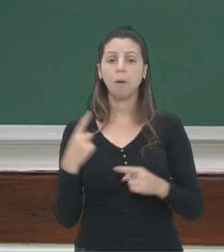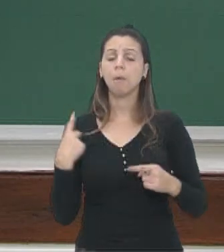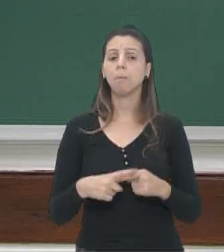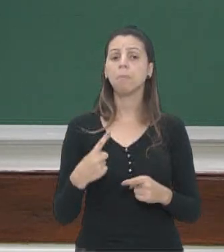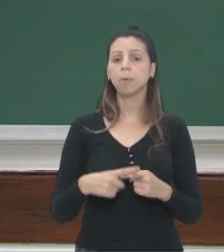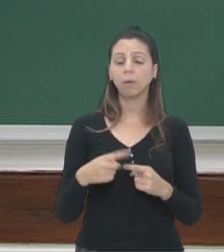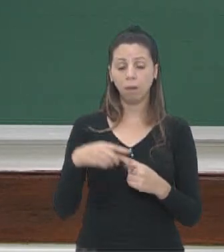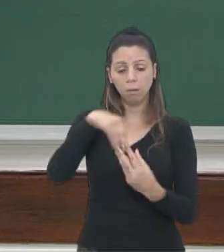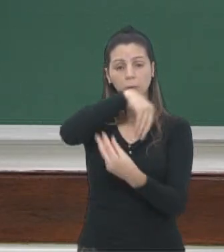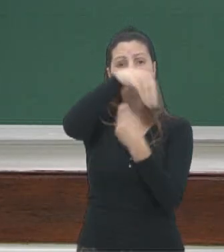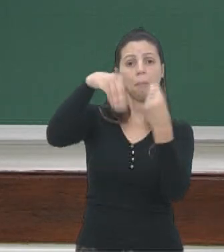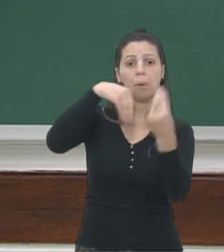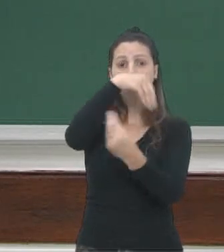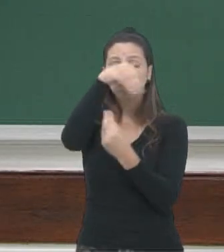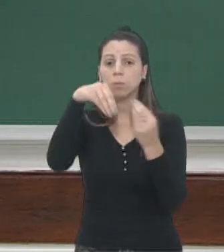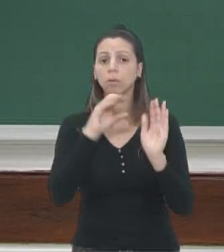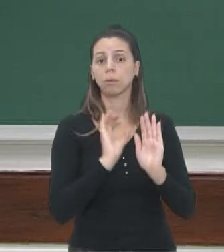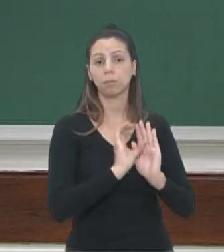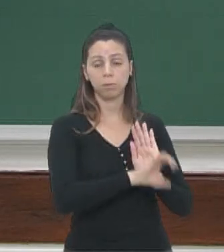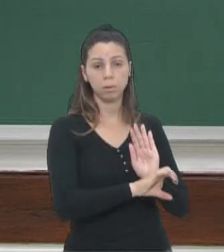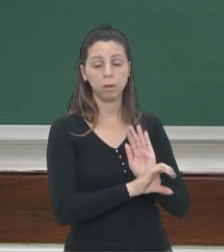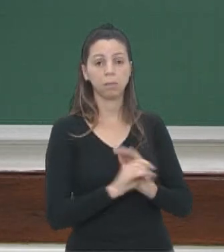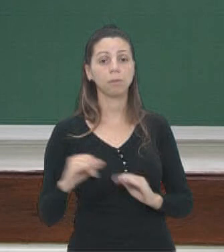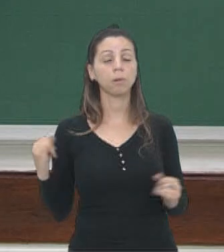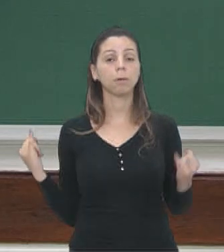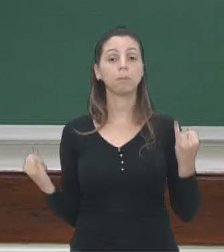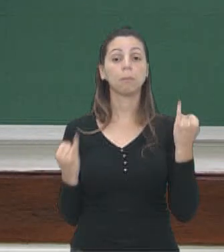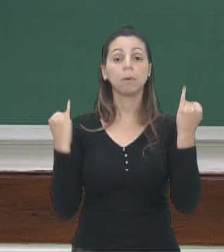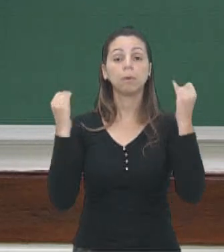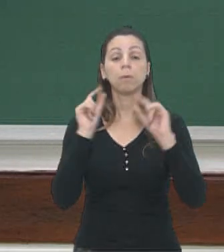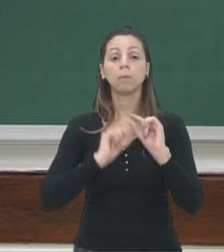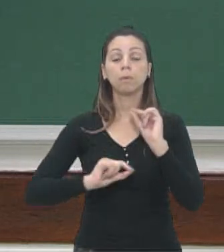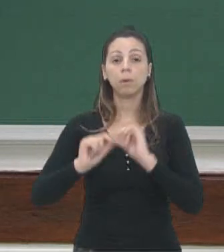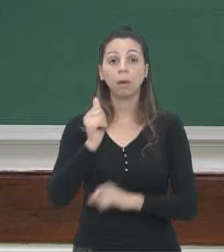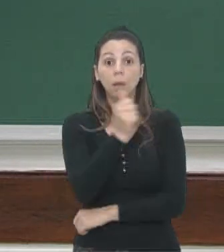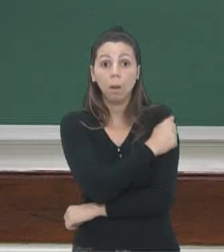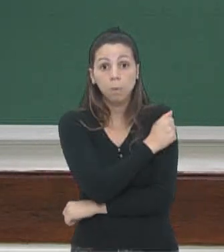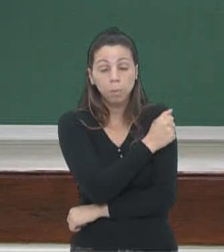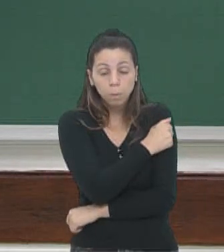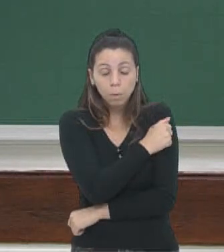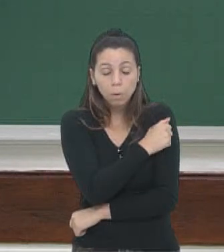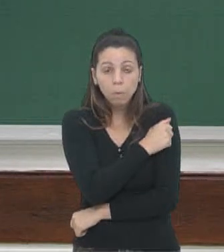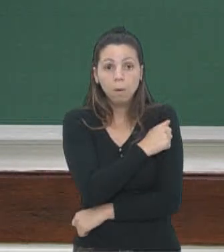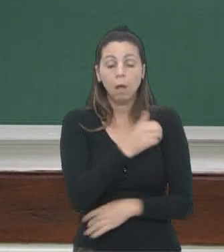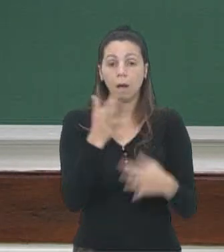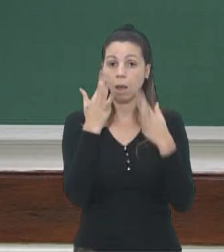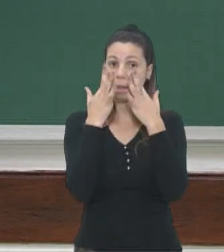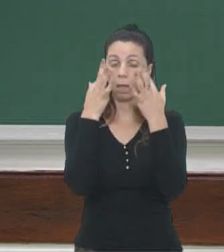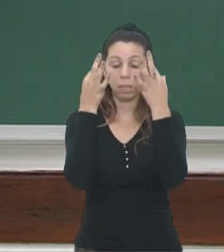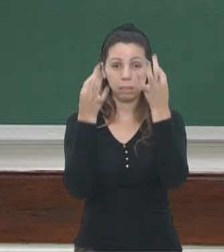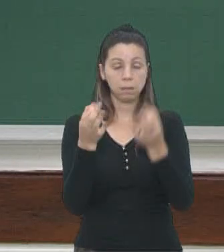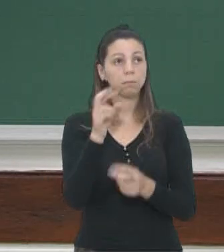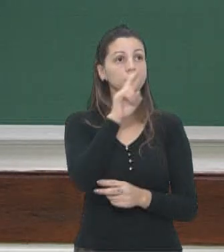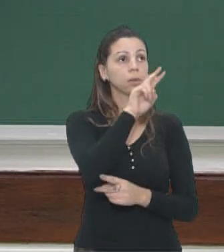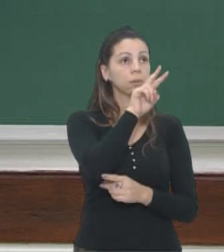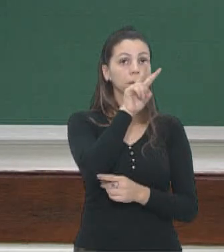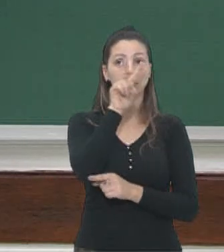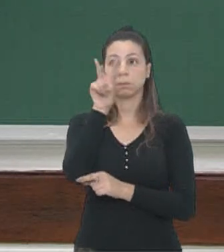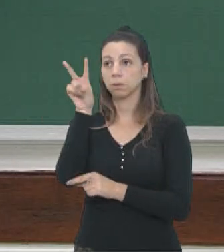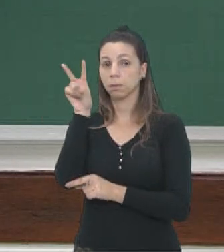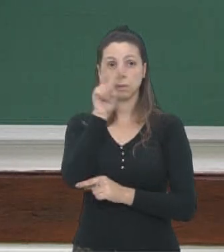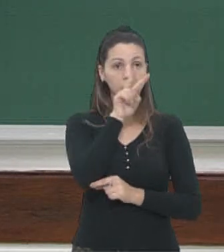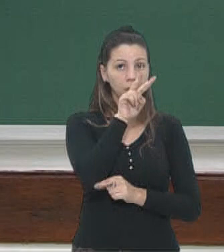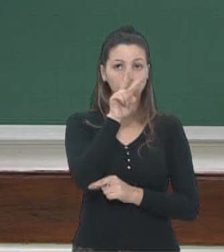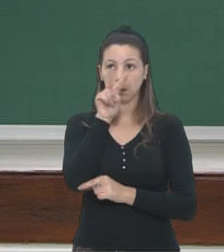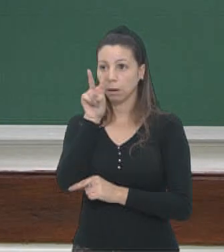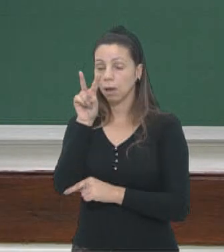estão misturando conceitos. Então, importante sempre, estudante, leia com calma, leia com atenção as questões.